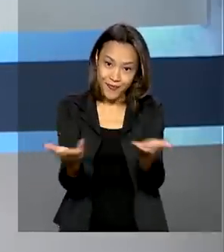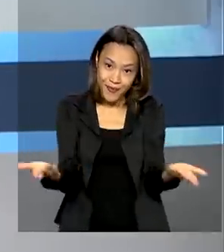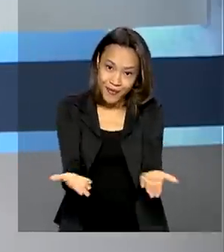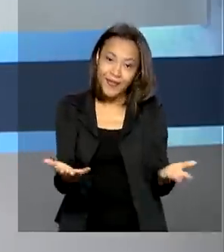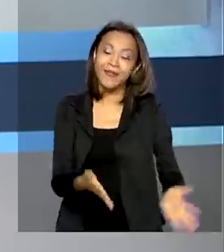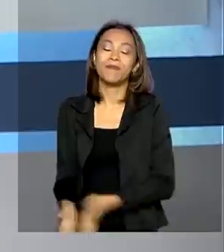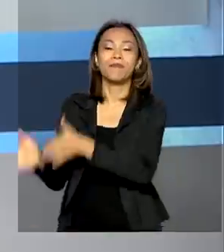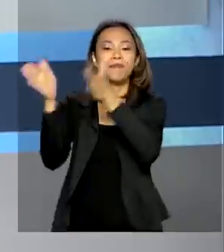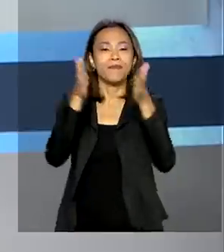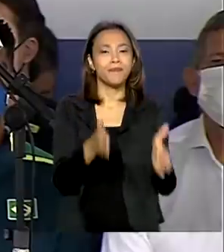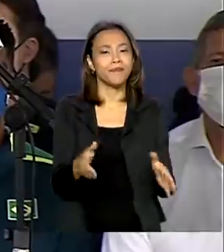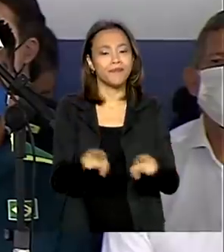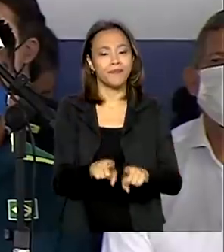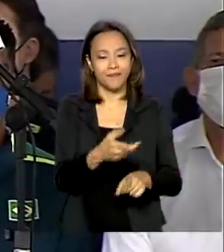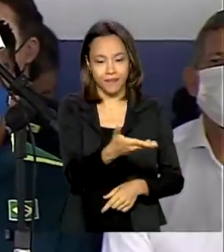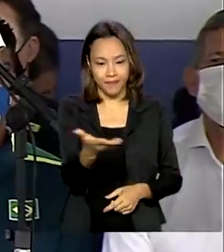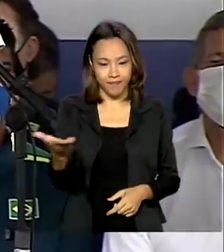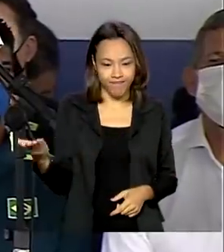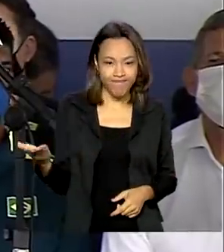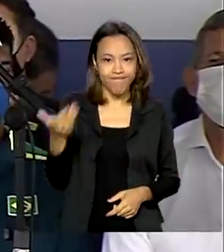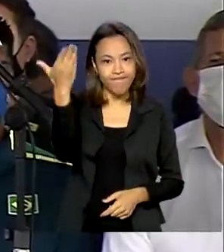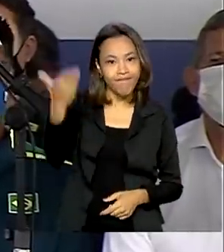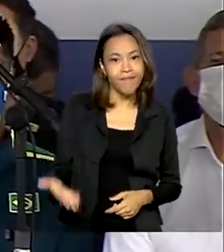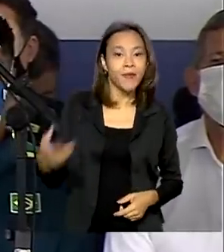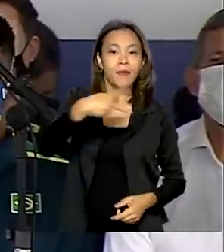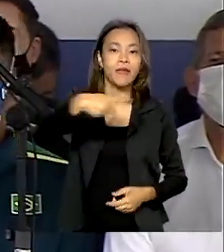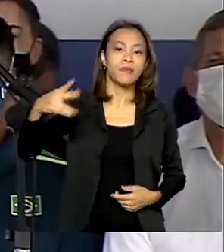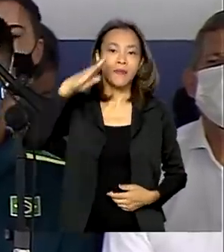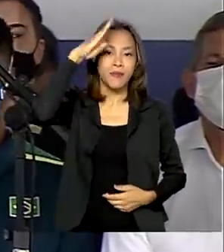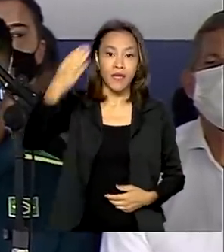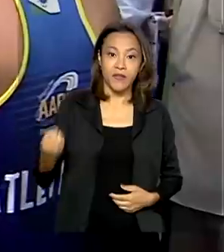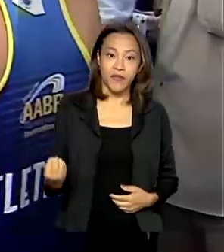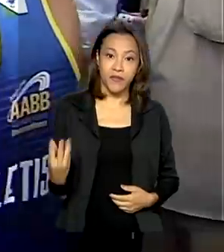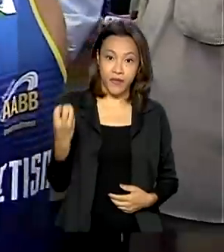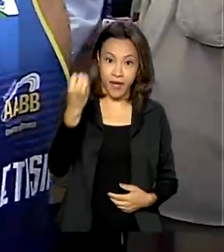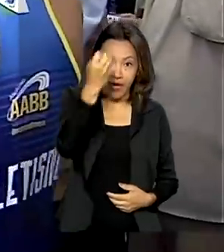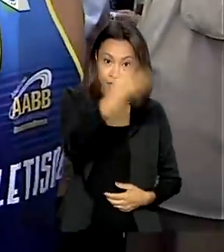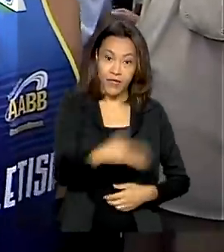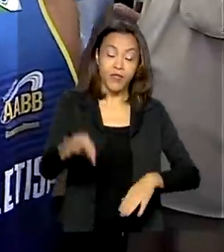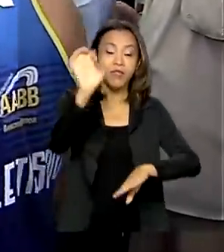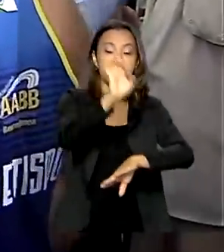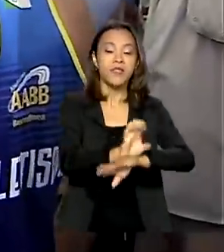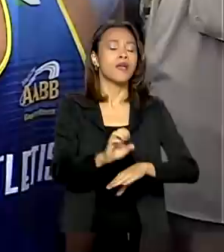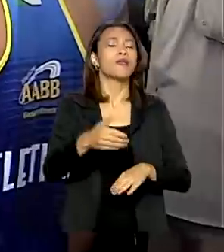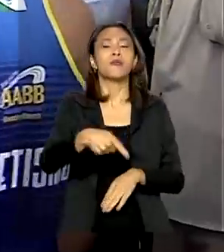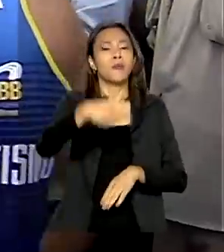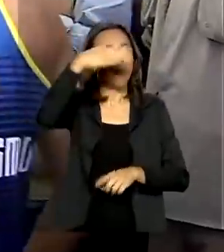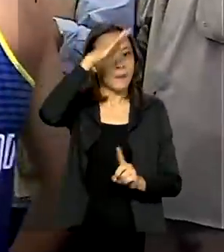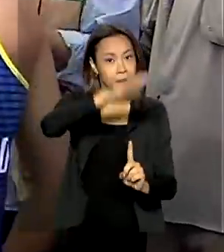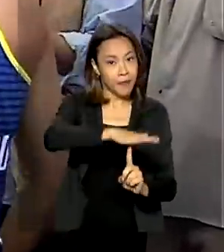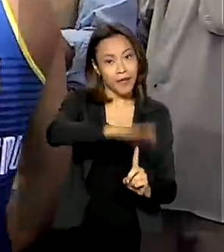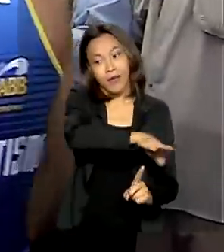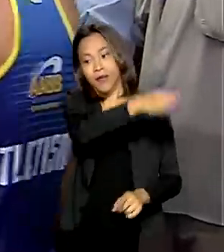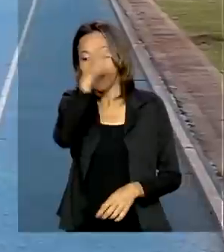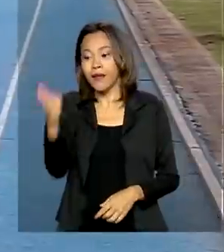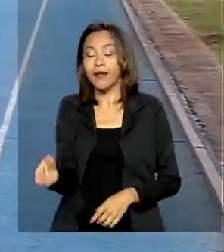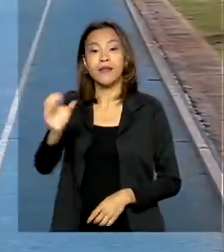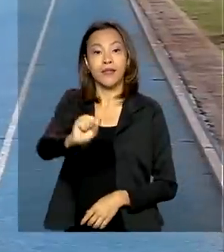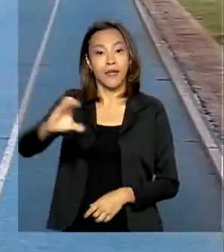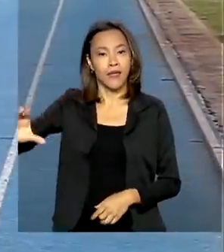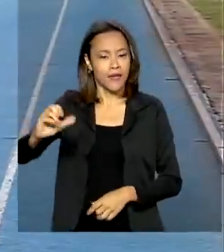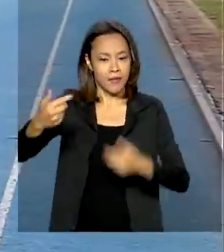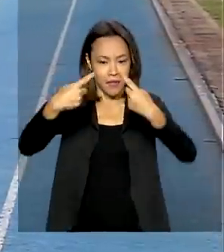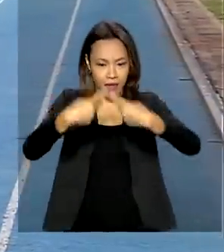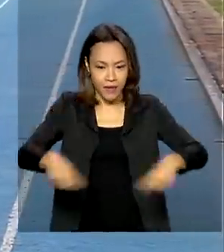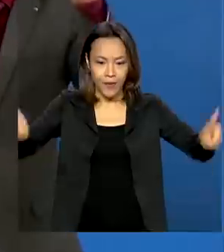vai ver também. Presidente Jair Bolsonaro viaja aos estados do Paraná e Santa Catarina para inaugurar projetos